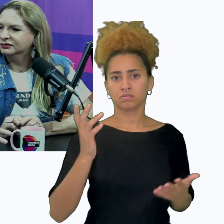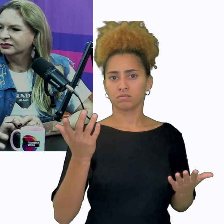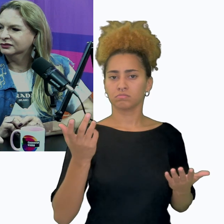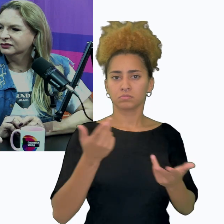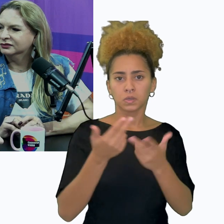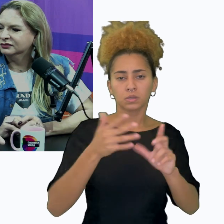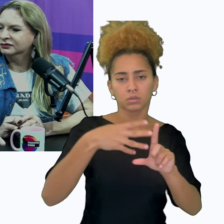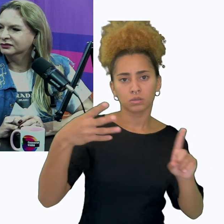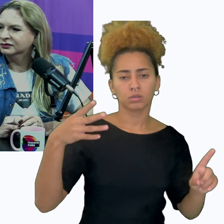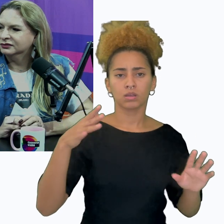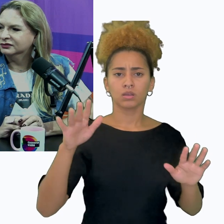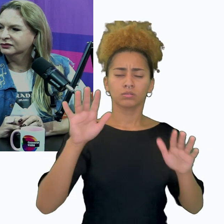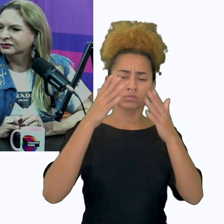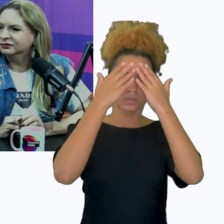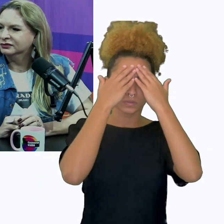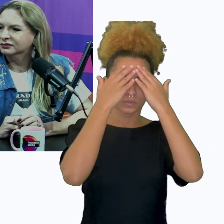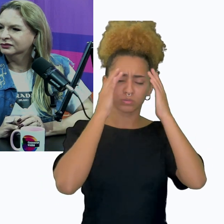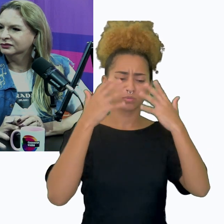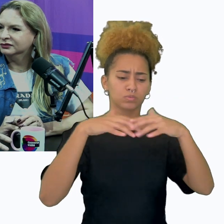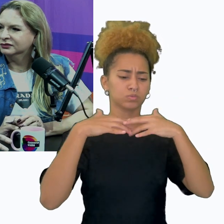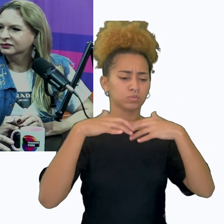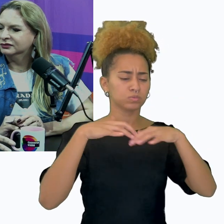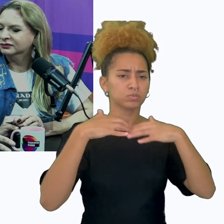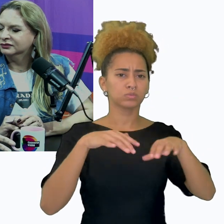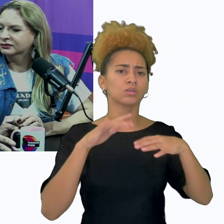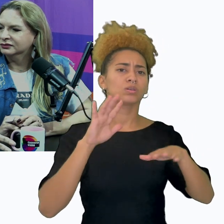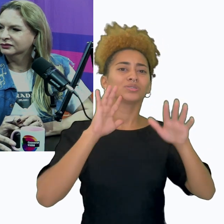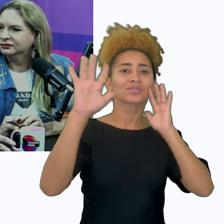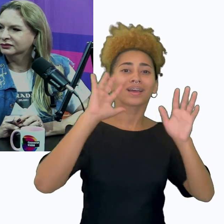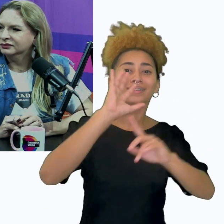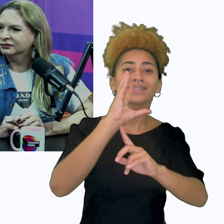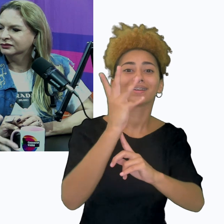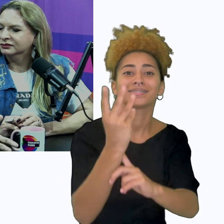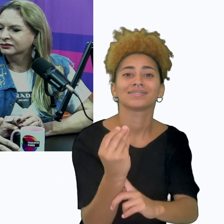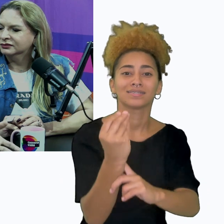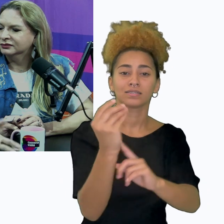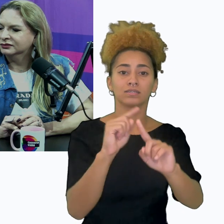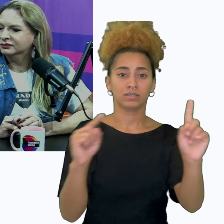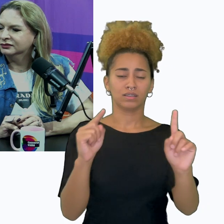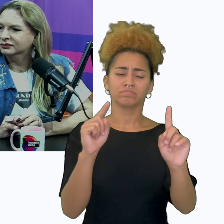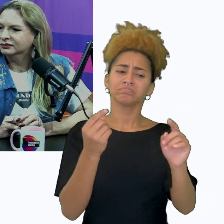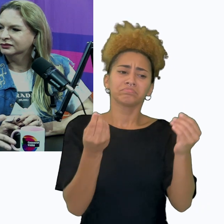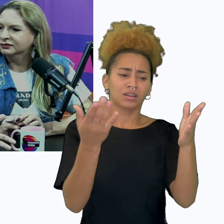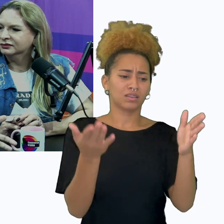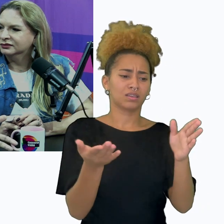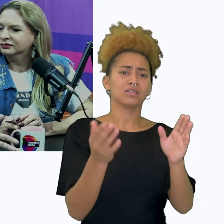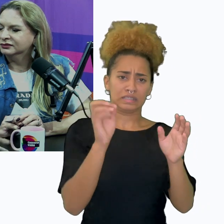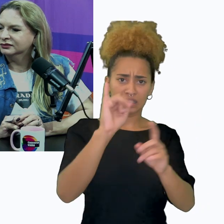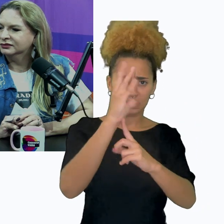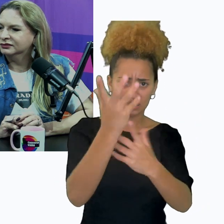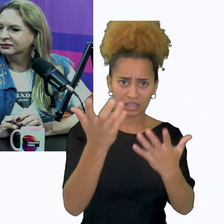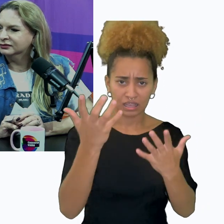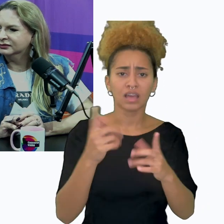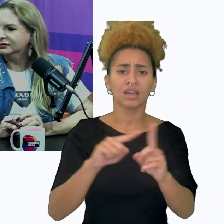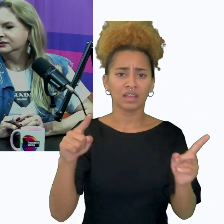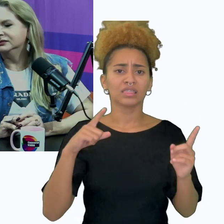ser gay. E tudo aquilo deturpou a mente da gente, sabe? Que na nossa adolescência a gente sonhava em ser artista, mas para ser artista tem que passar por tudo aquilo ali.